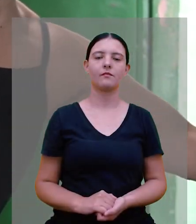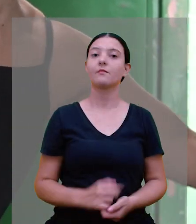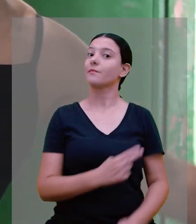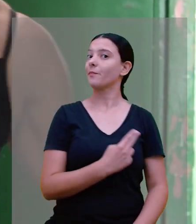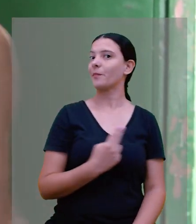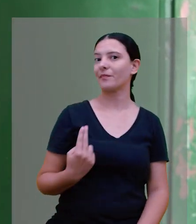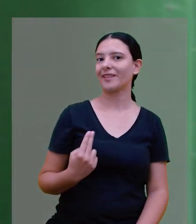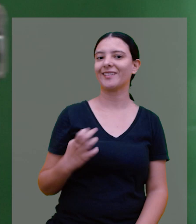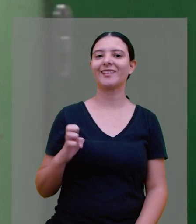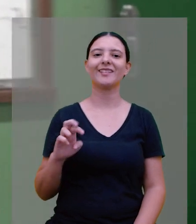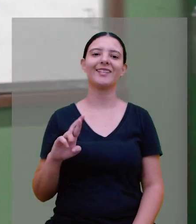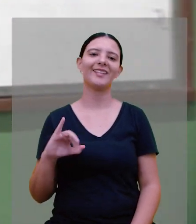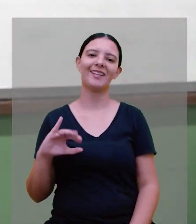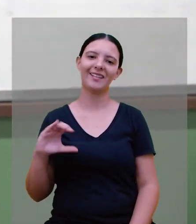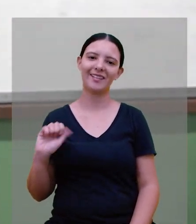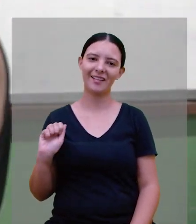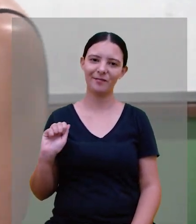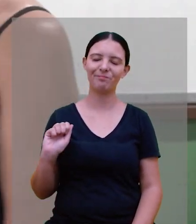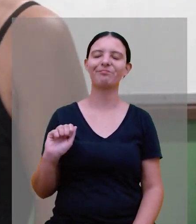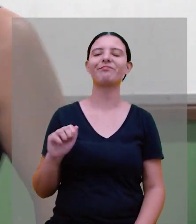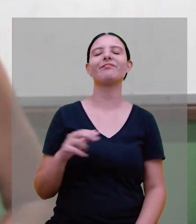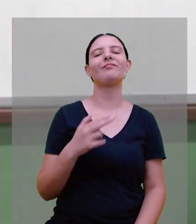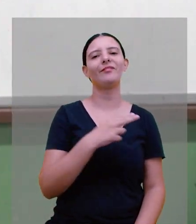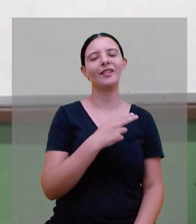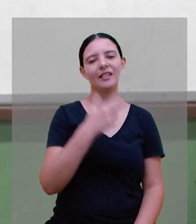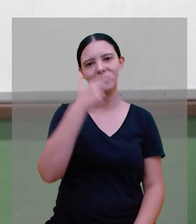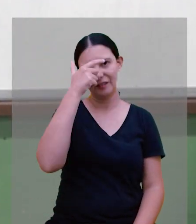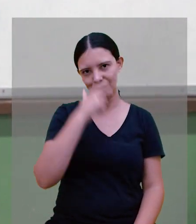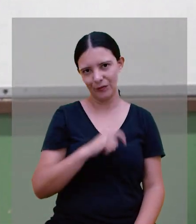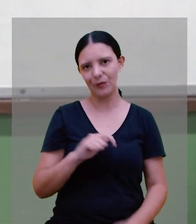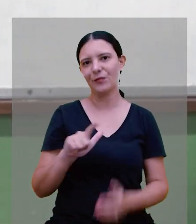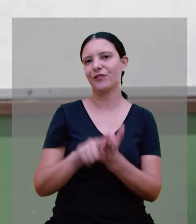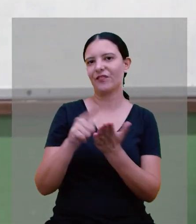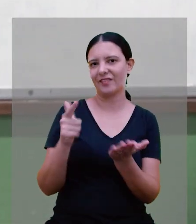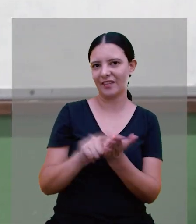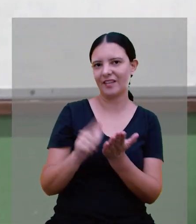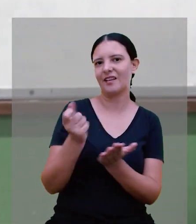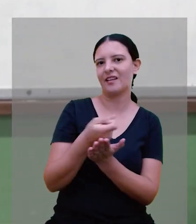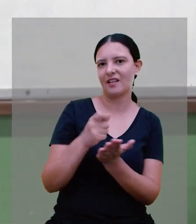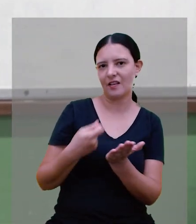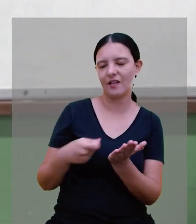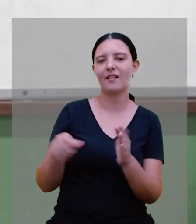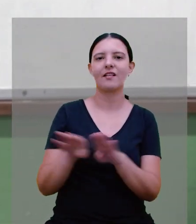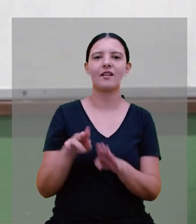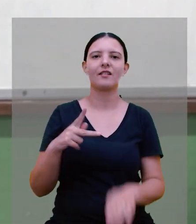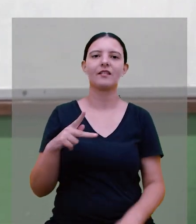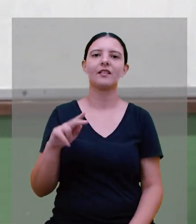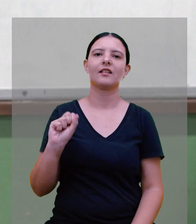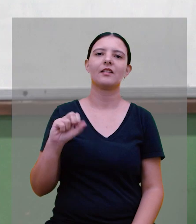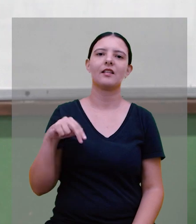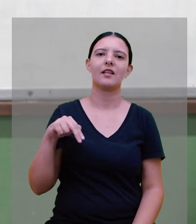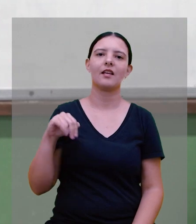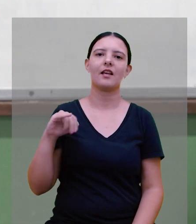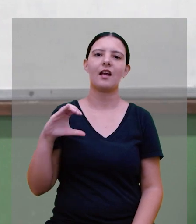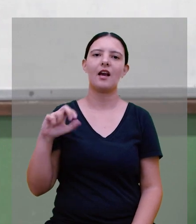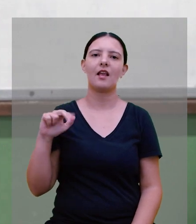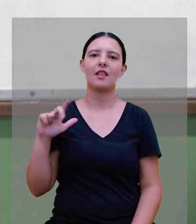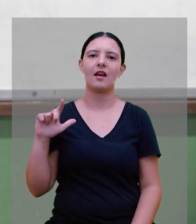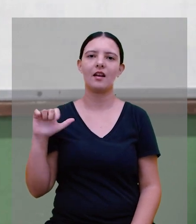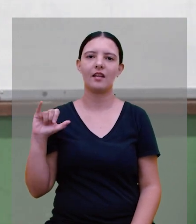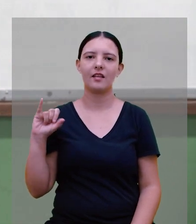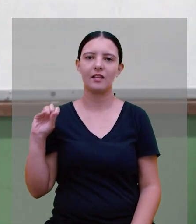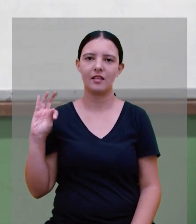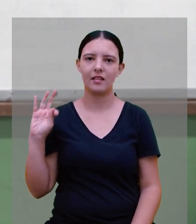Meu nome é Érica Toledo, eu sou jornalista, sou escritora e sou psicanalista. Psicanalista é quem atende